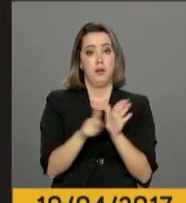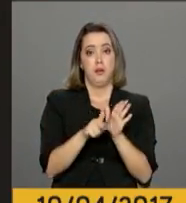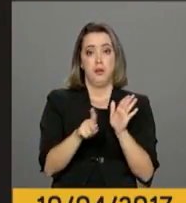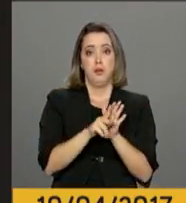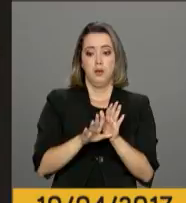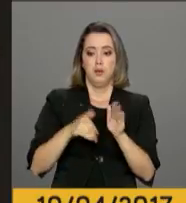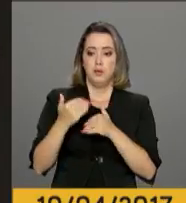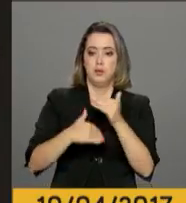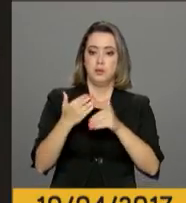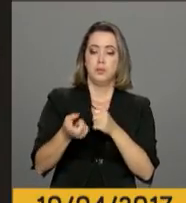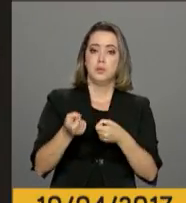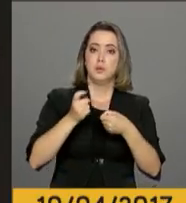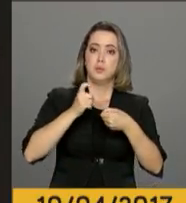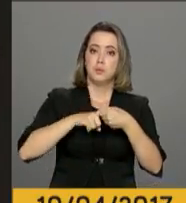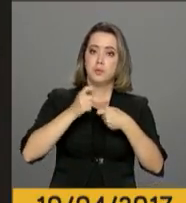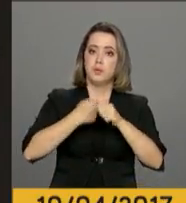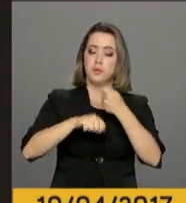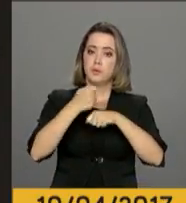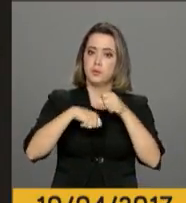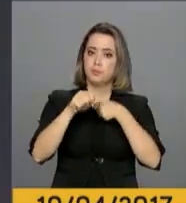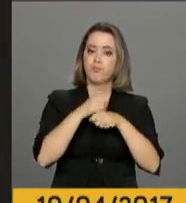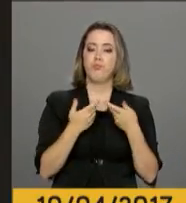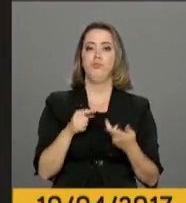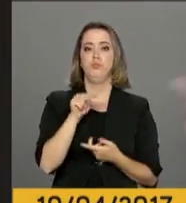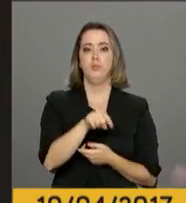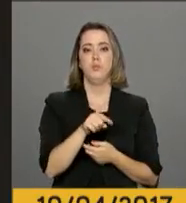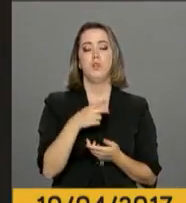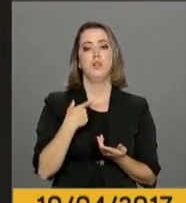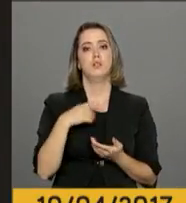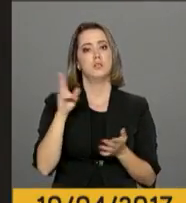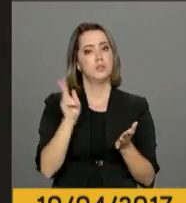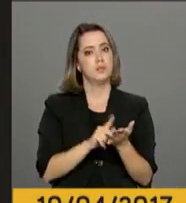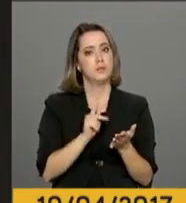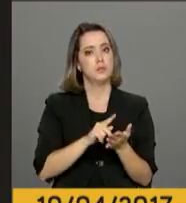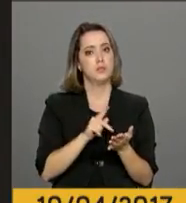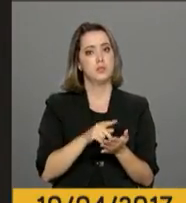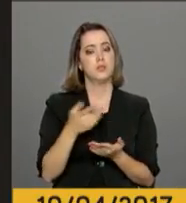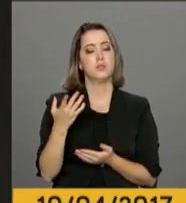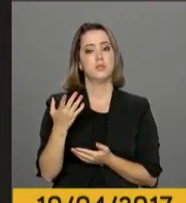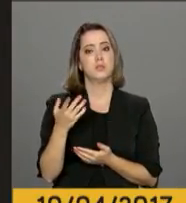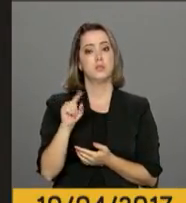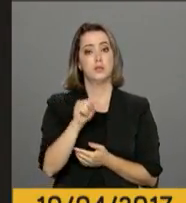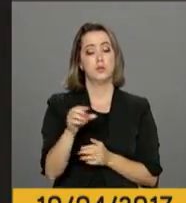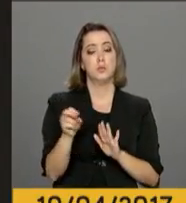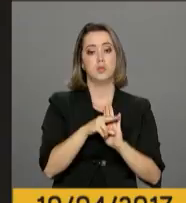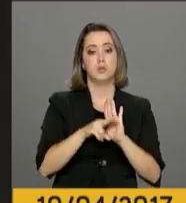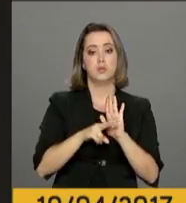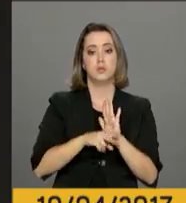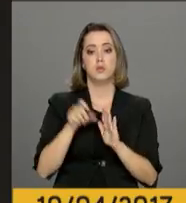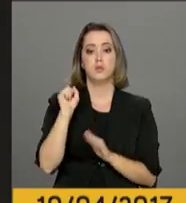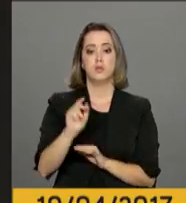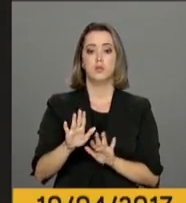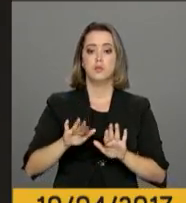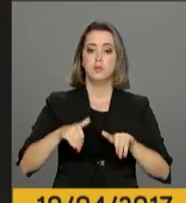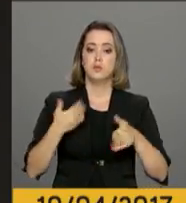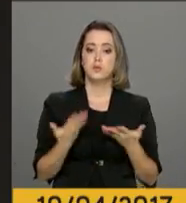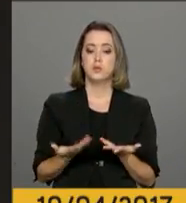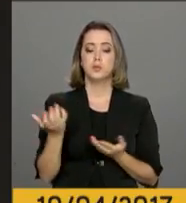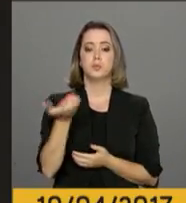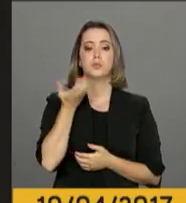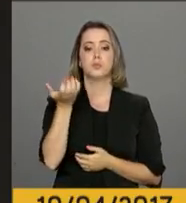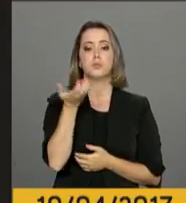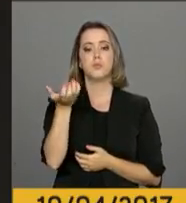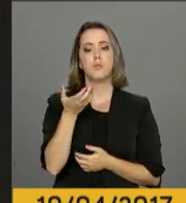recuperação de nossa economia. Estas são as verdades sobre essa reforma. De modo que eu